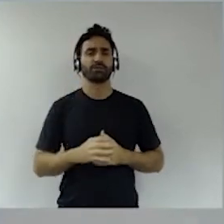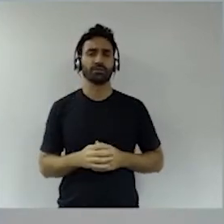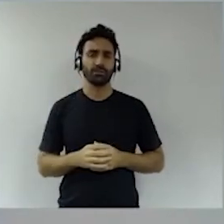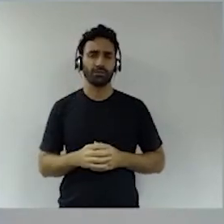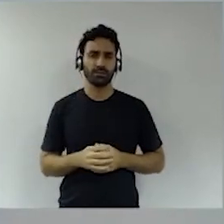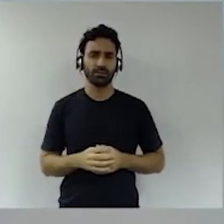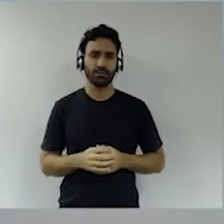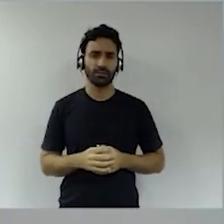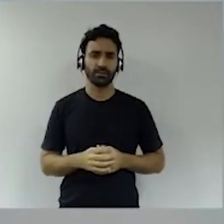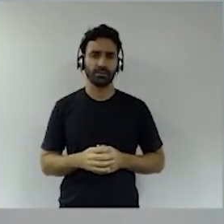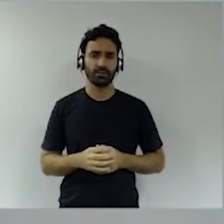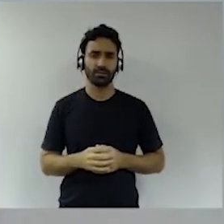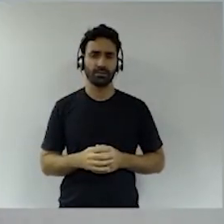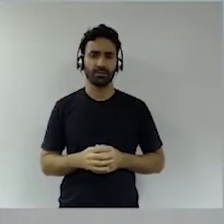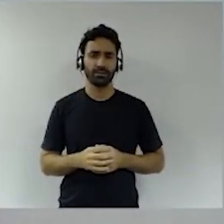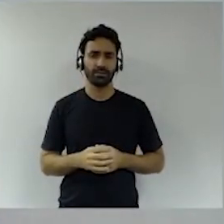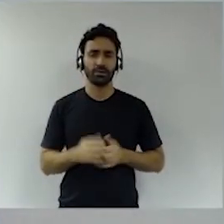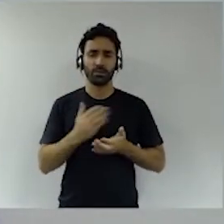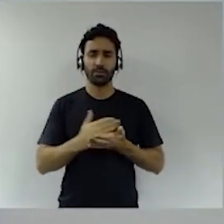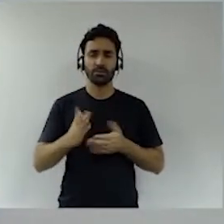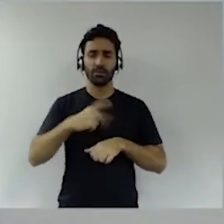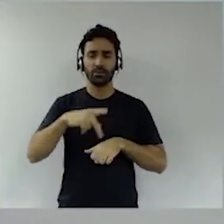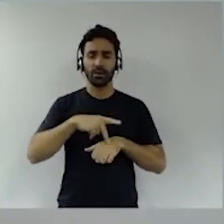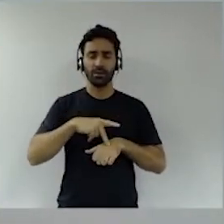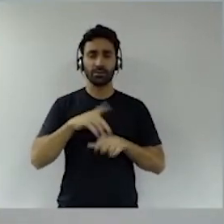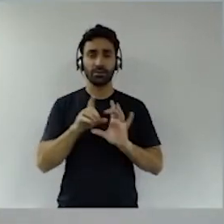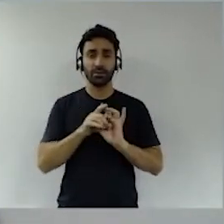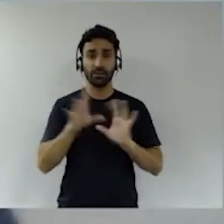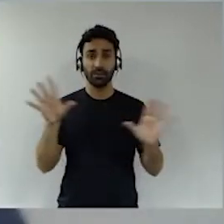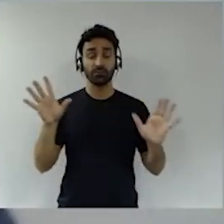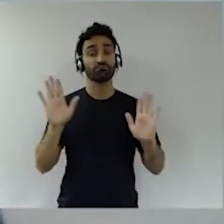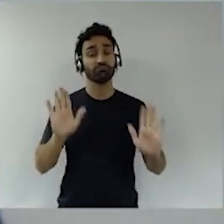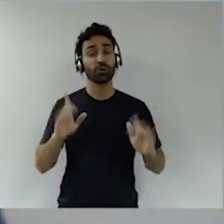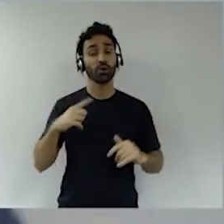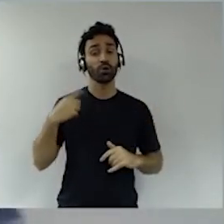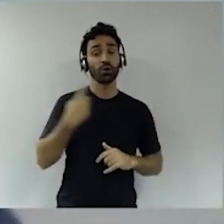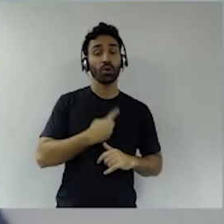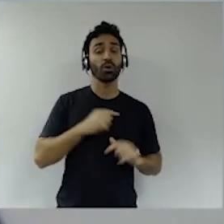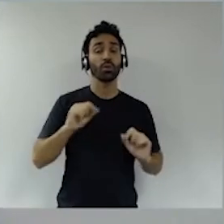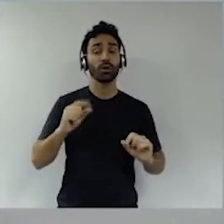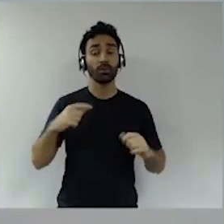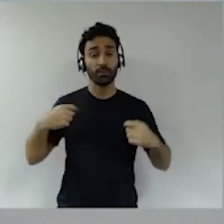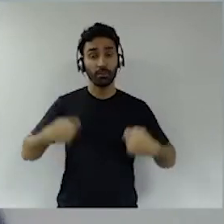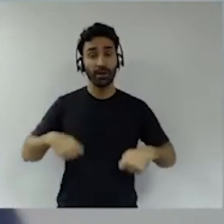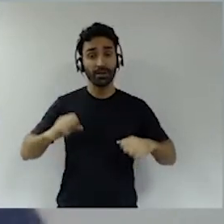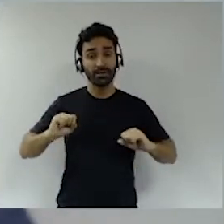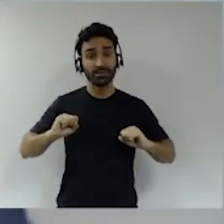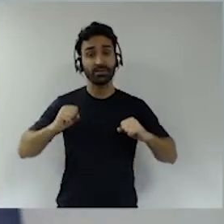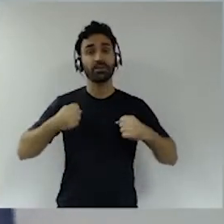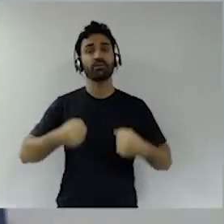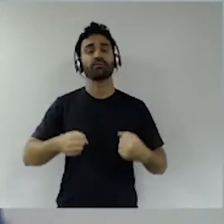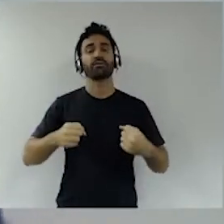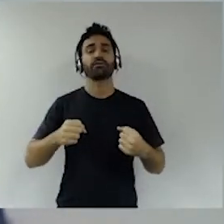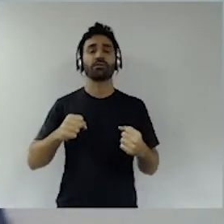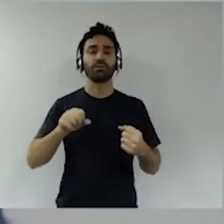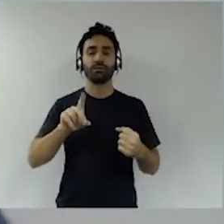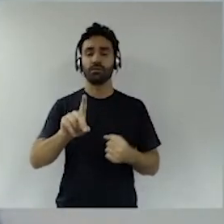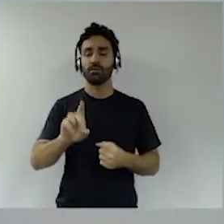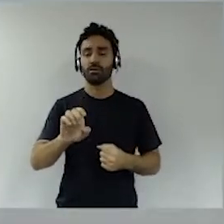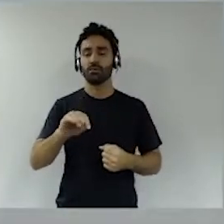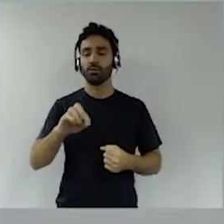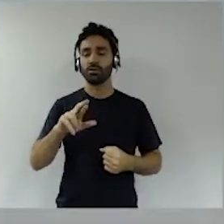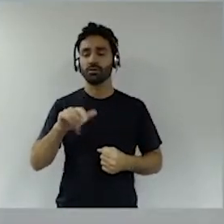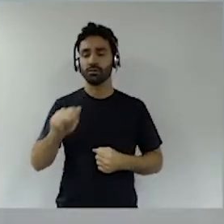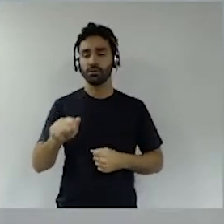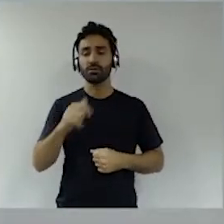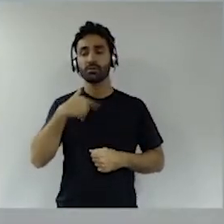embrionariamente nasceu o Estado Democrático de Direito, e nós estamos tratando de defender o Estado Democrático de Direito. Parece